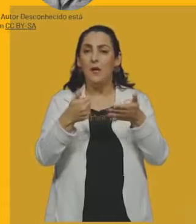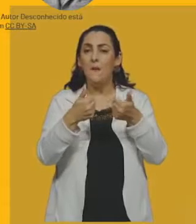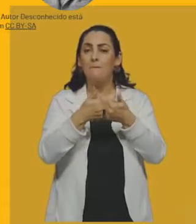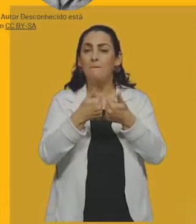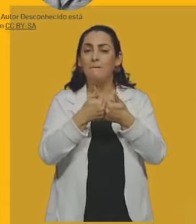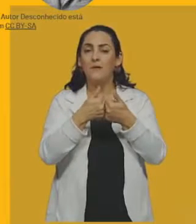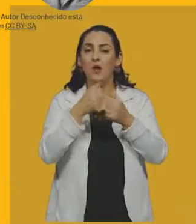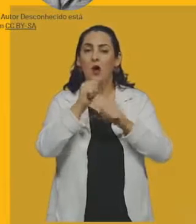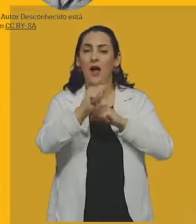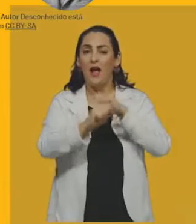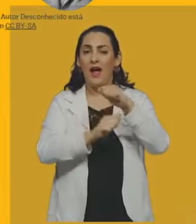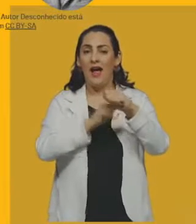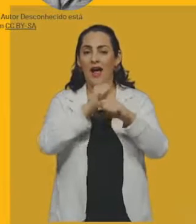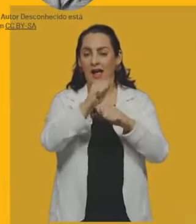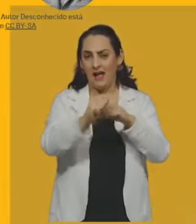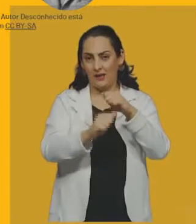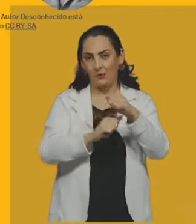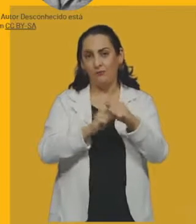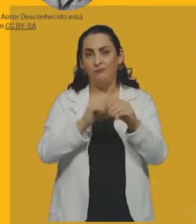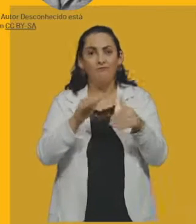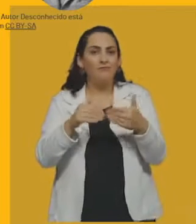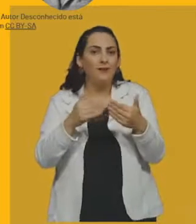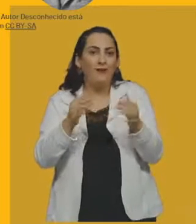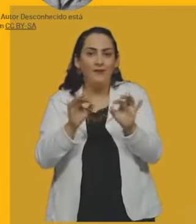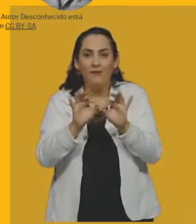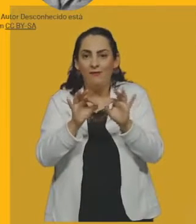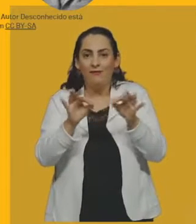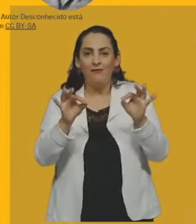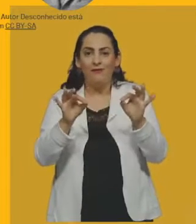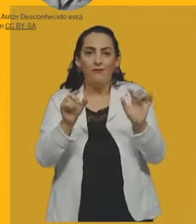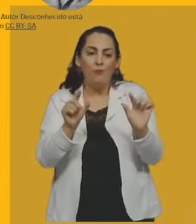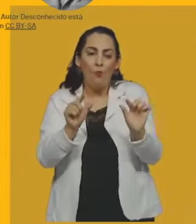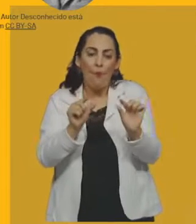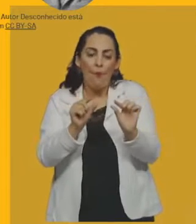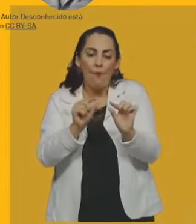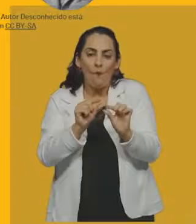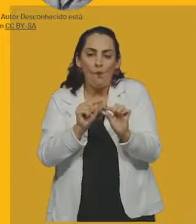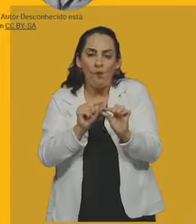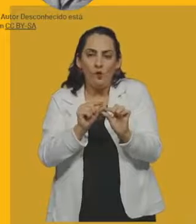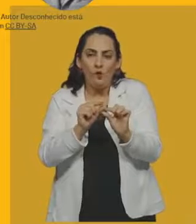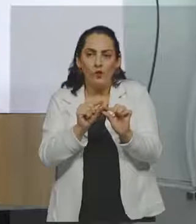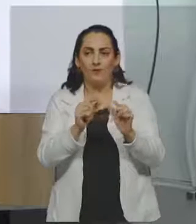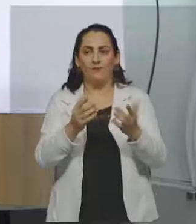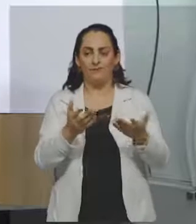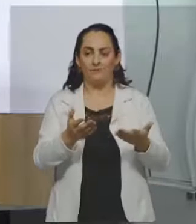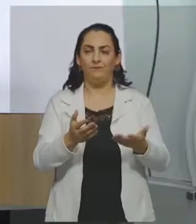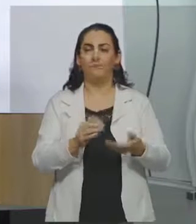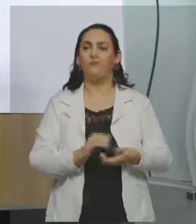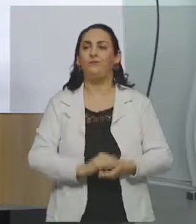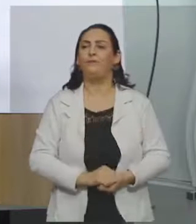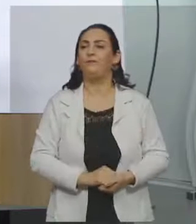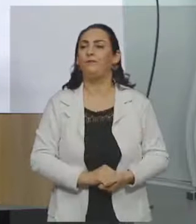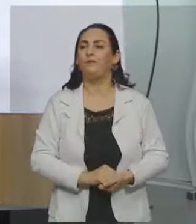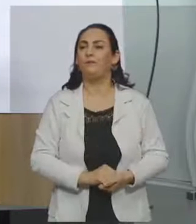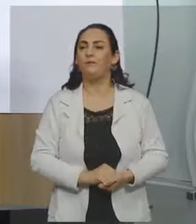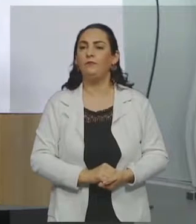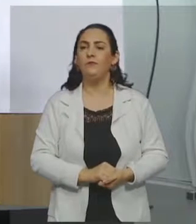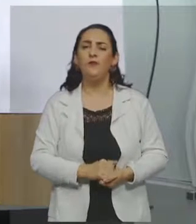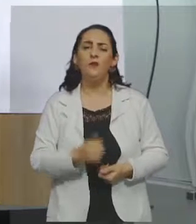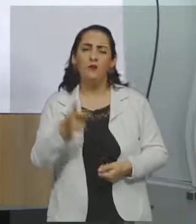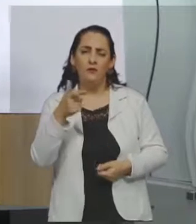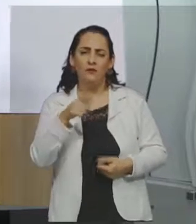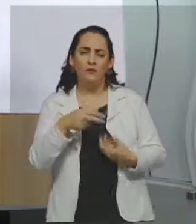entre partes de um átomo. Então, realmente são distâncias muito pequenas, ok? Bom, outra